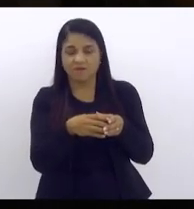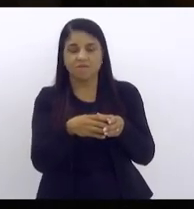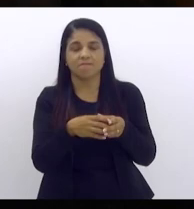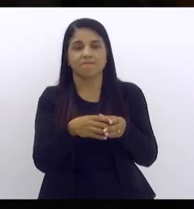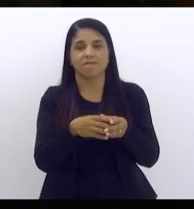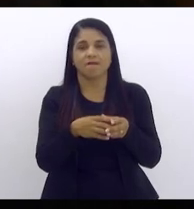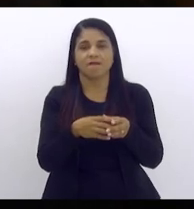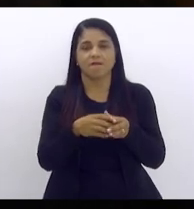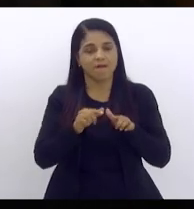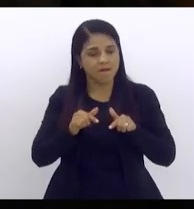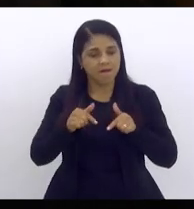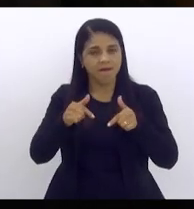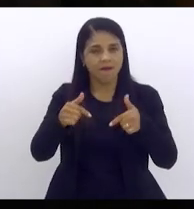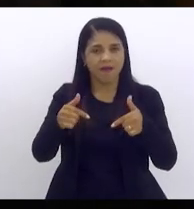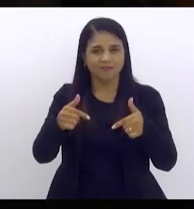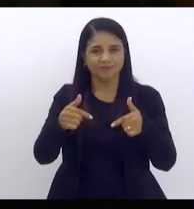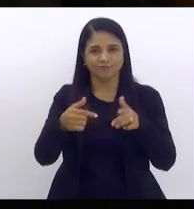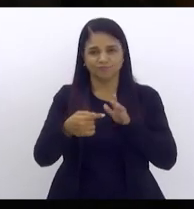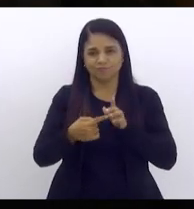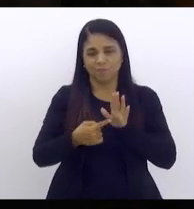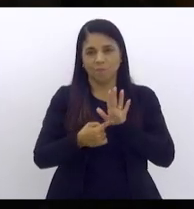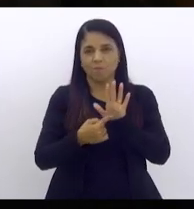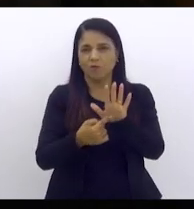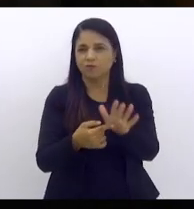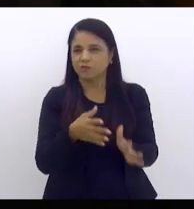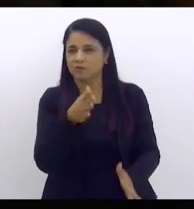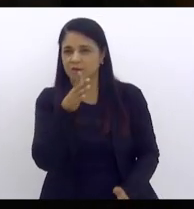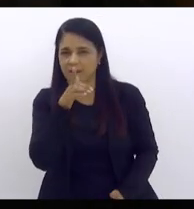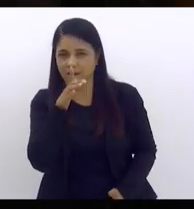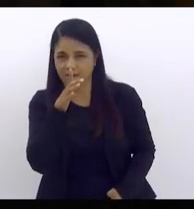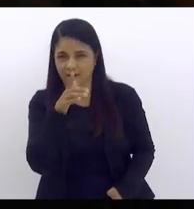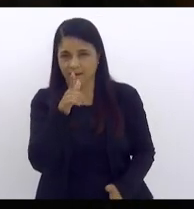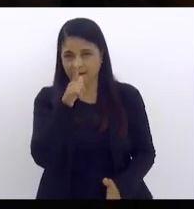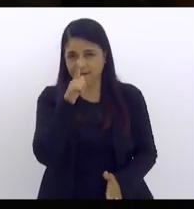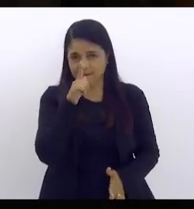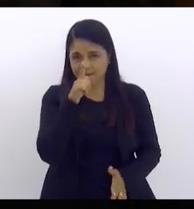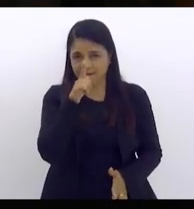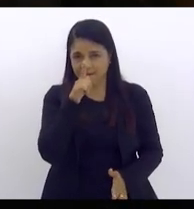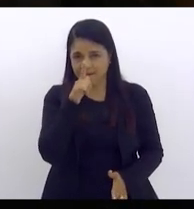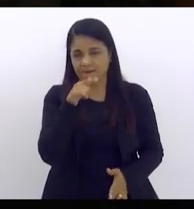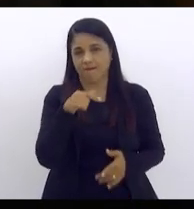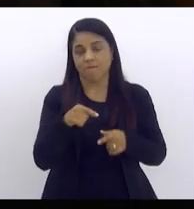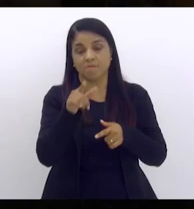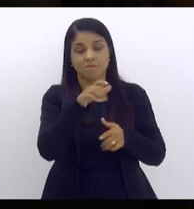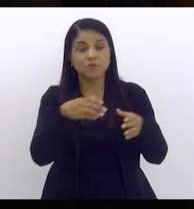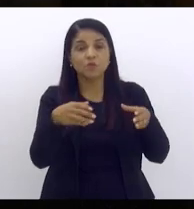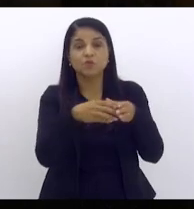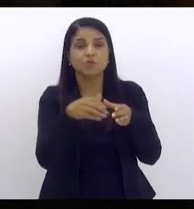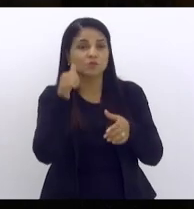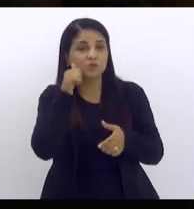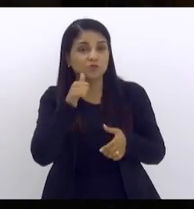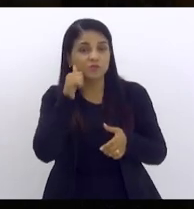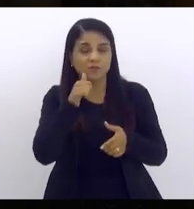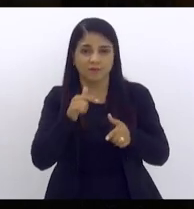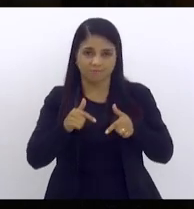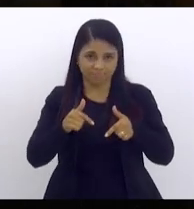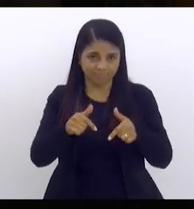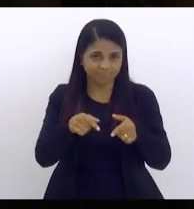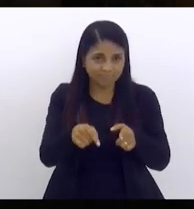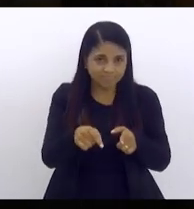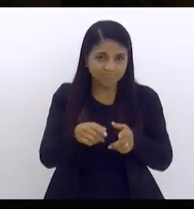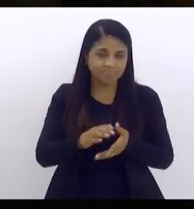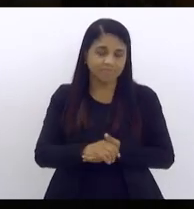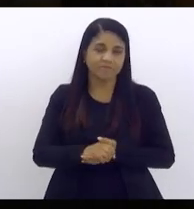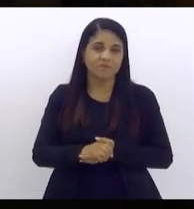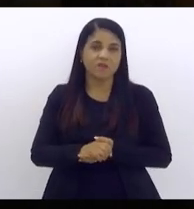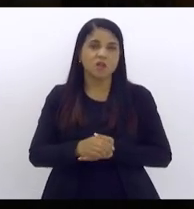mostrando suas partes íntimas, né, na prática desses atos obscenos. Como é que nós